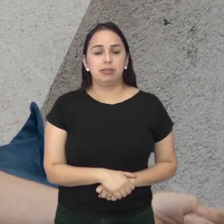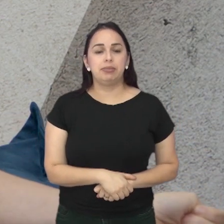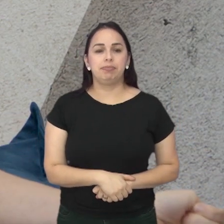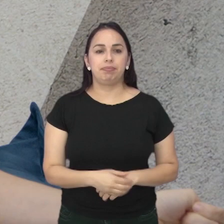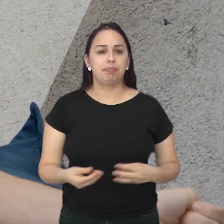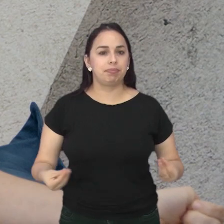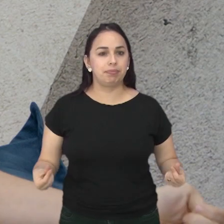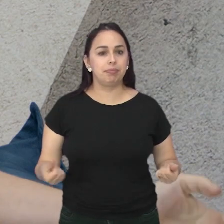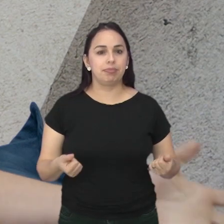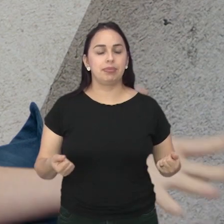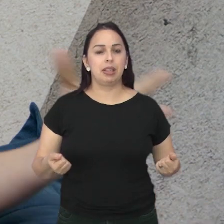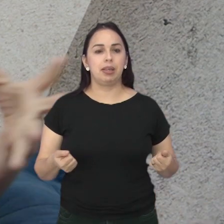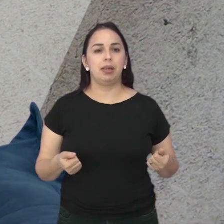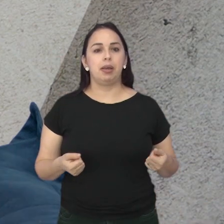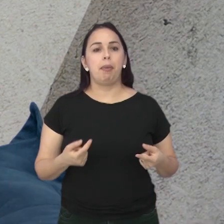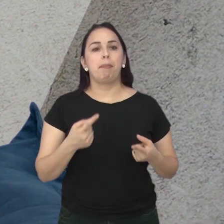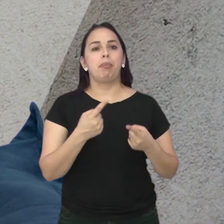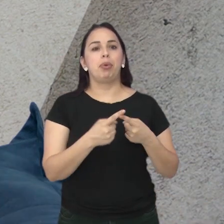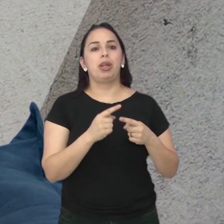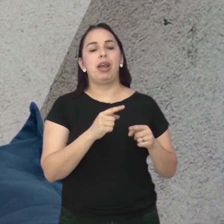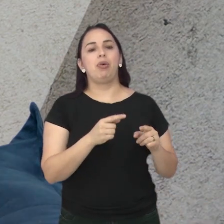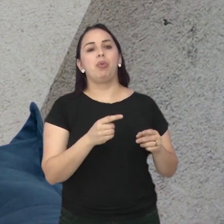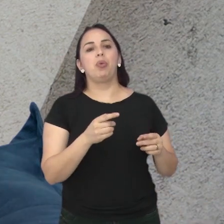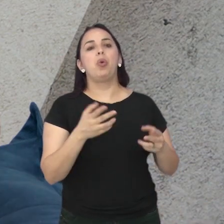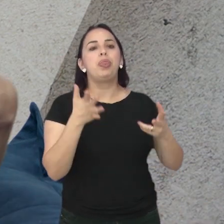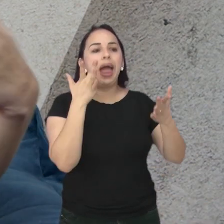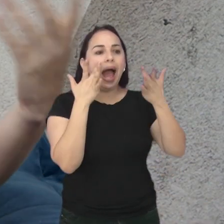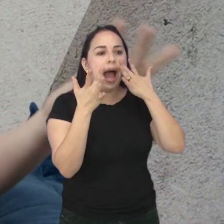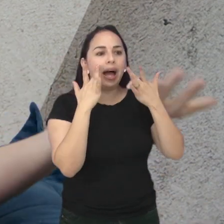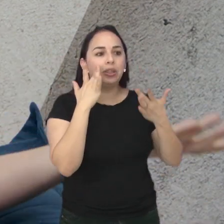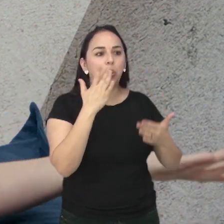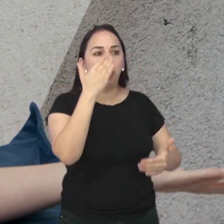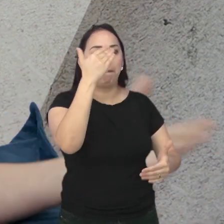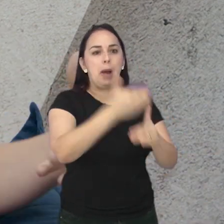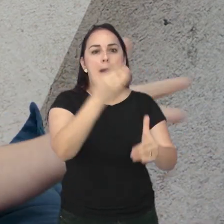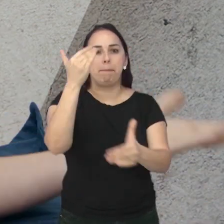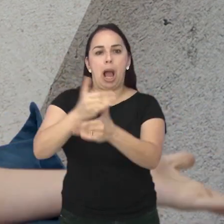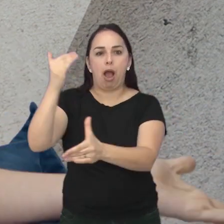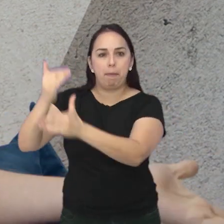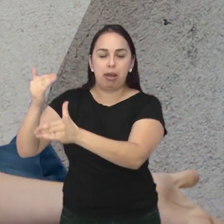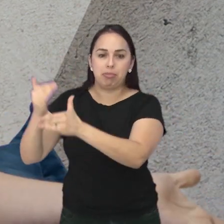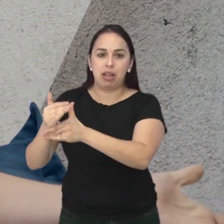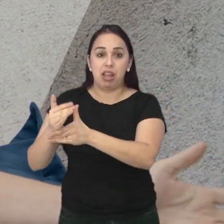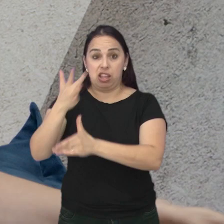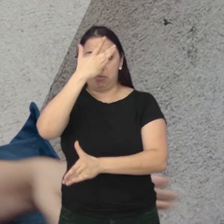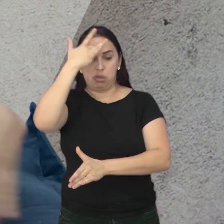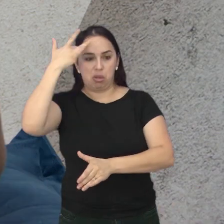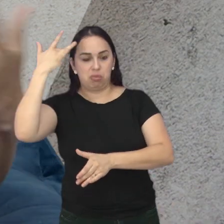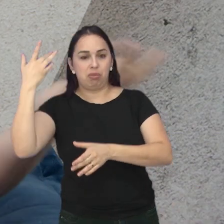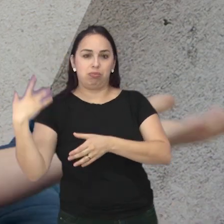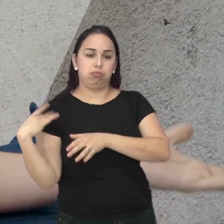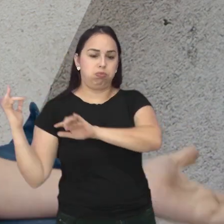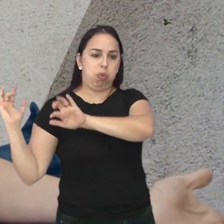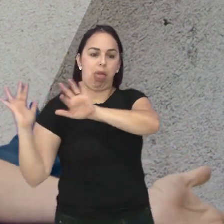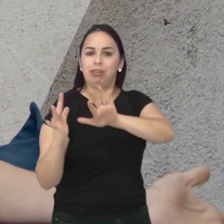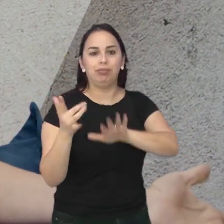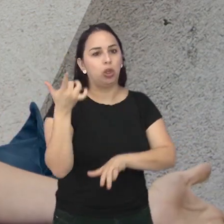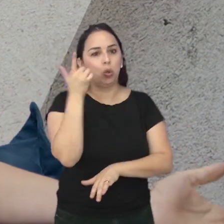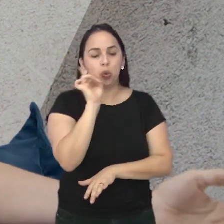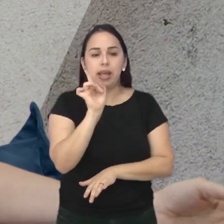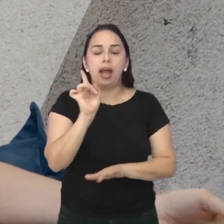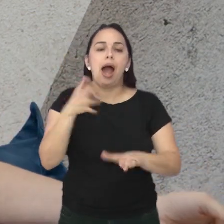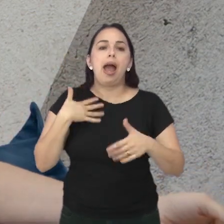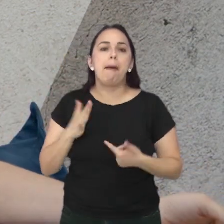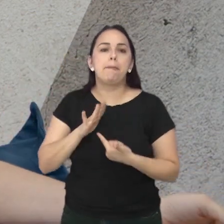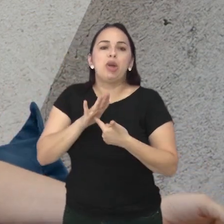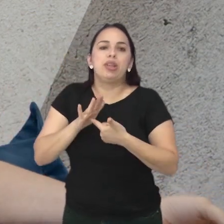Porque com o fechamento dos teatros houve uma debandada do público, então a gente não tinha mais para que